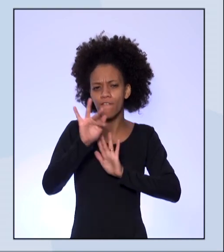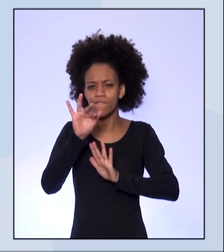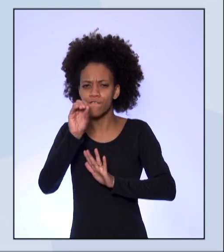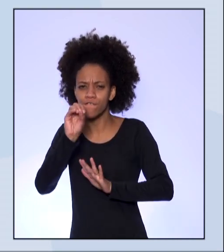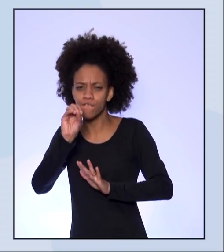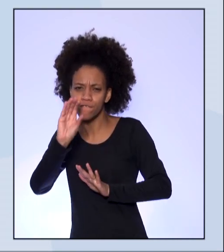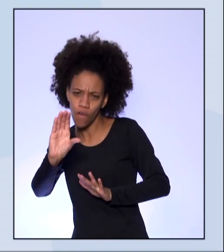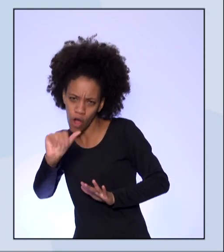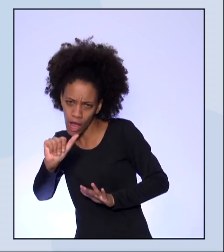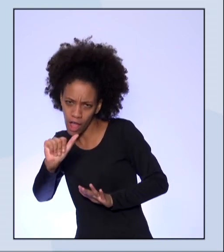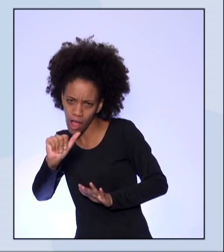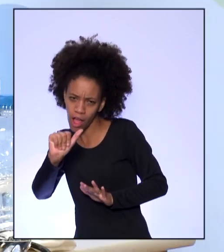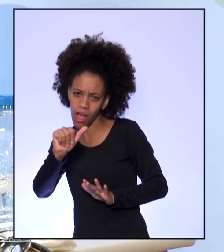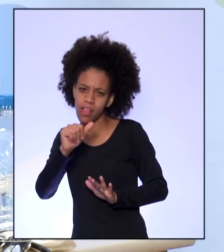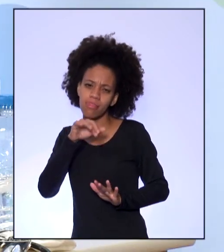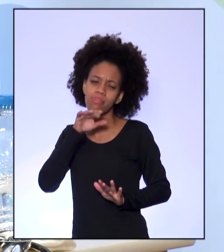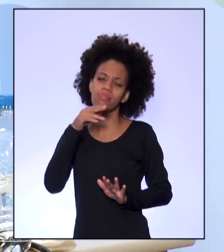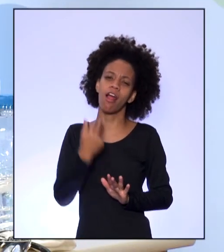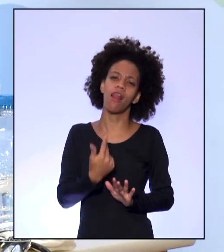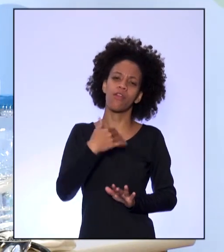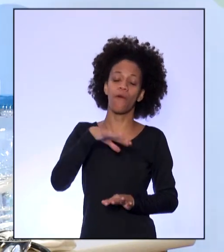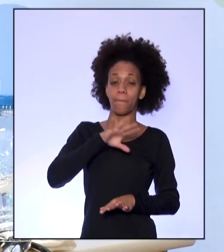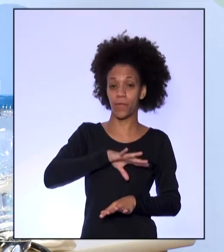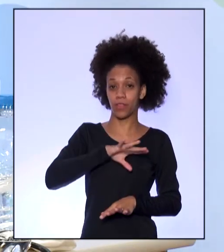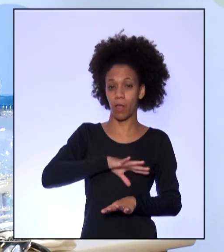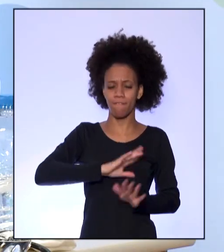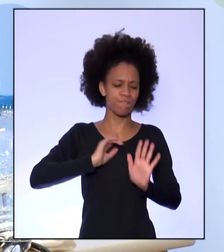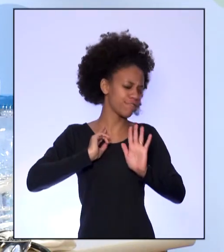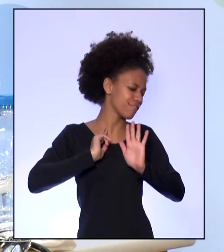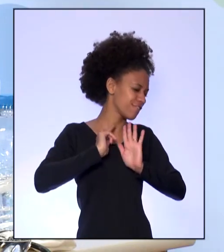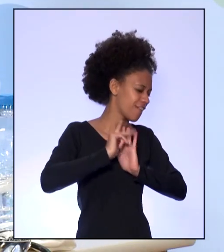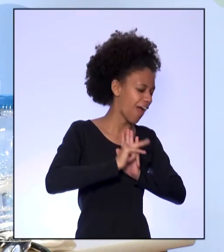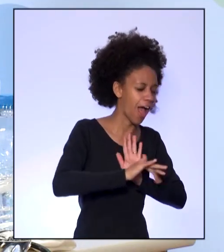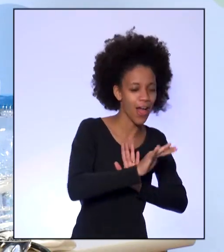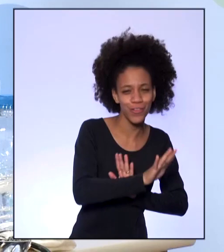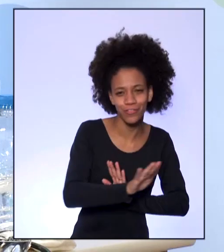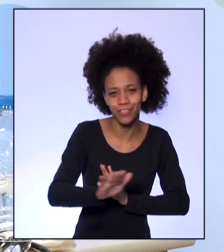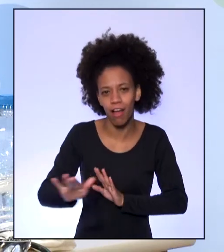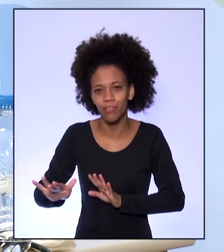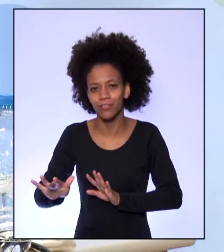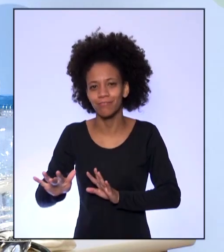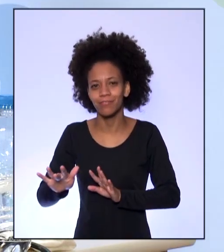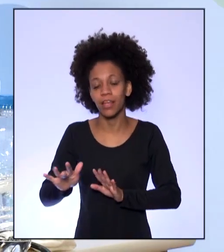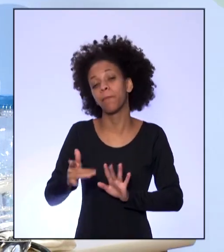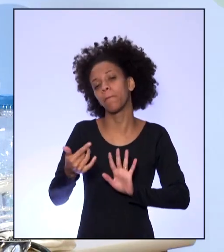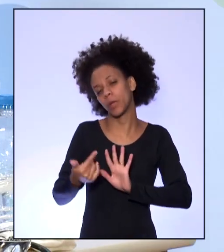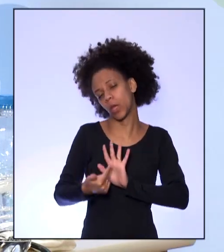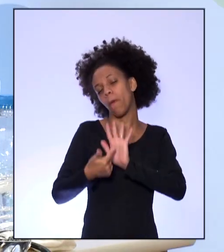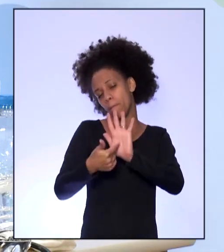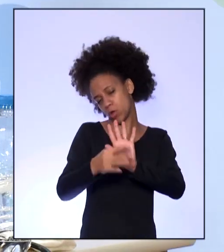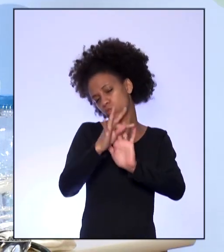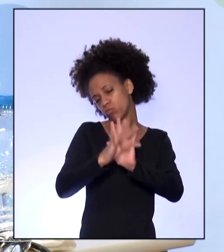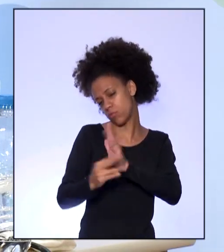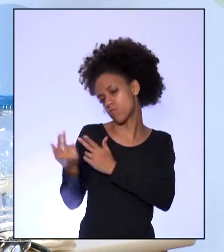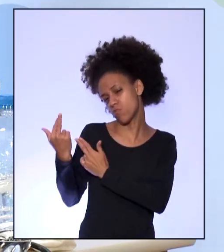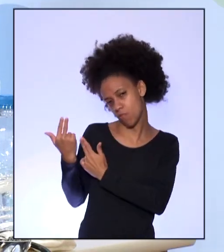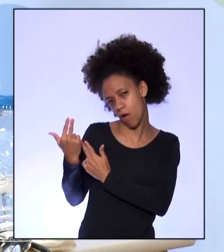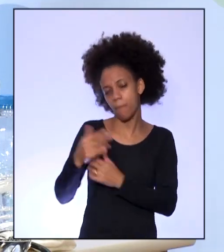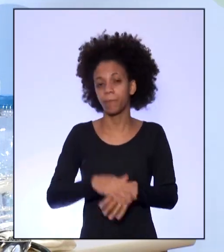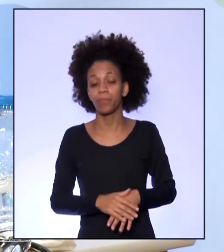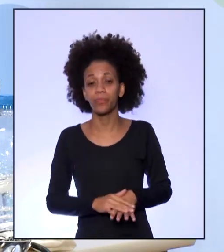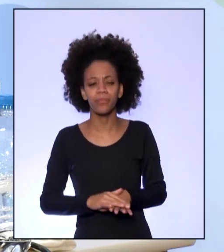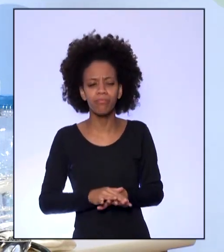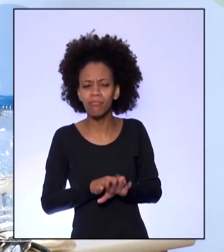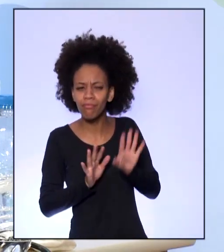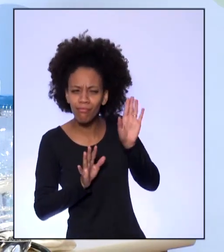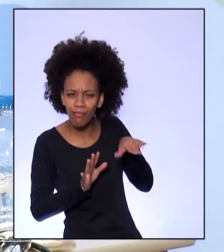língua portuguesa. Muitos alunos, quando vêm que eu coloco um texto como esse, pergunta, professora, onde